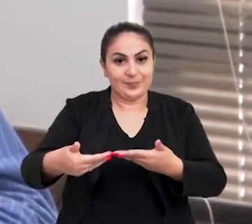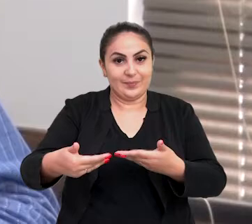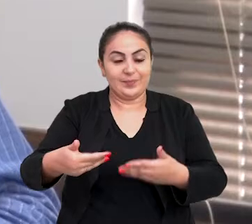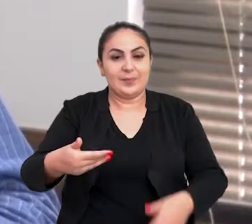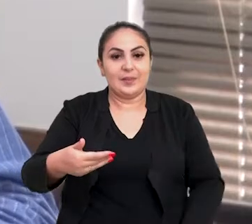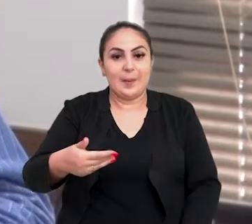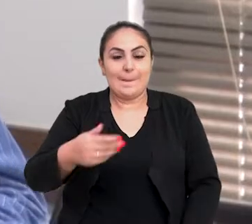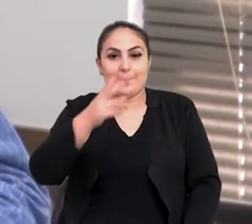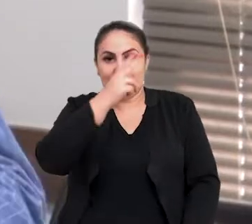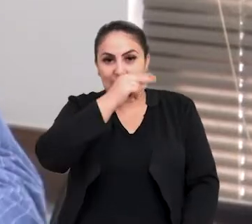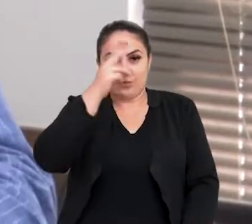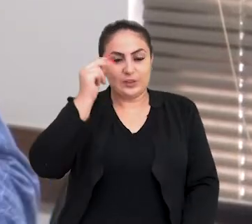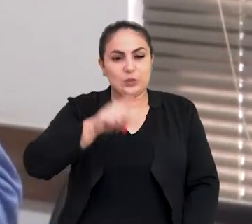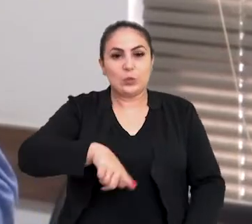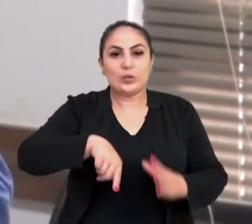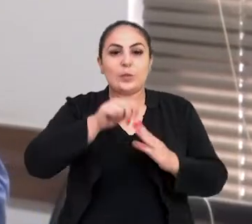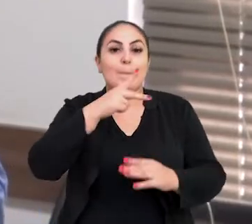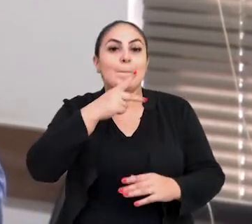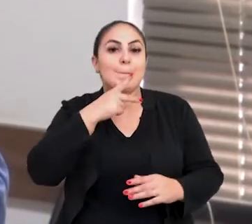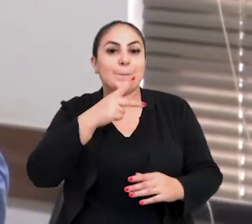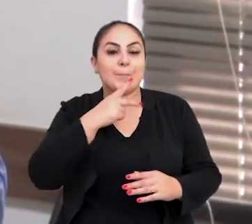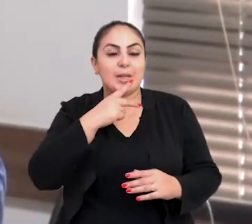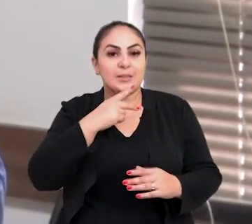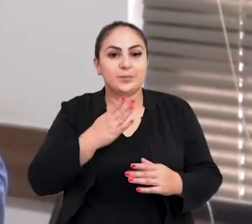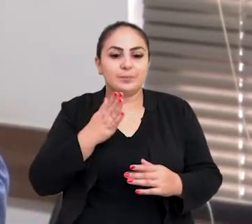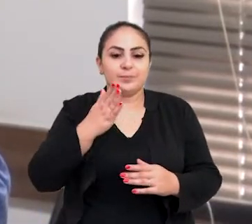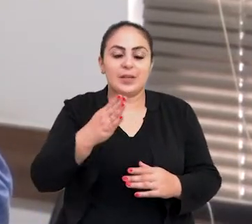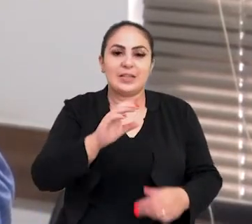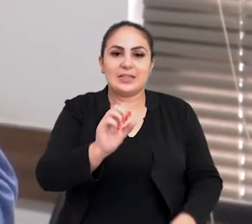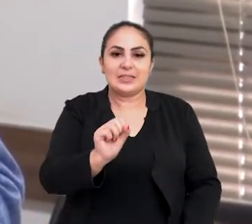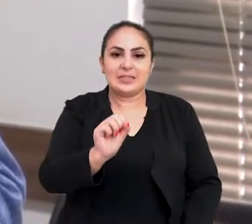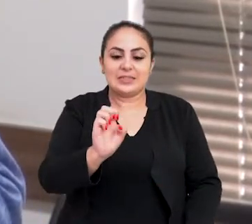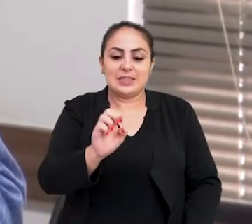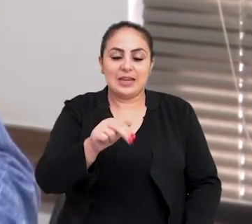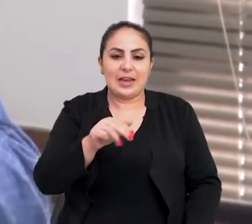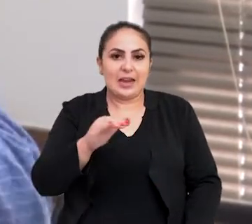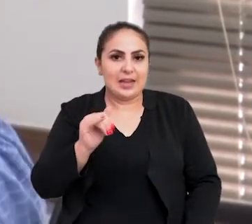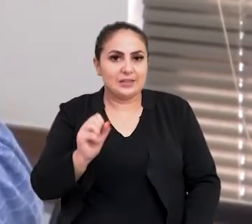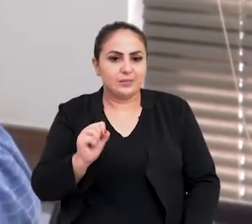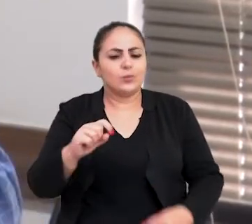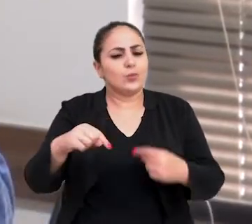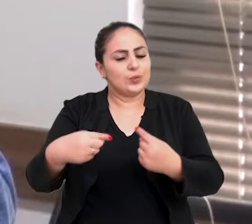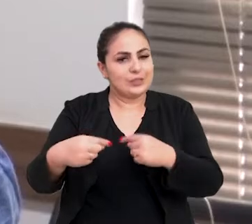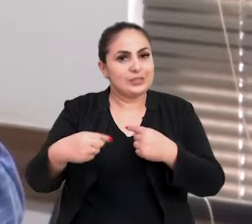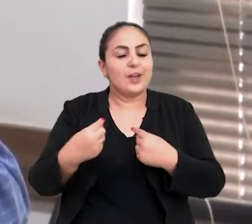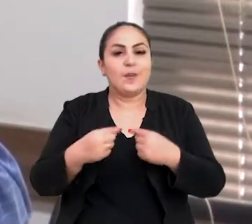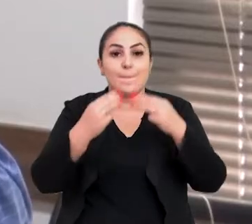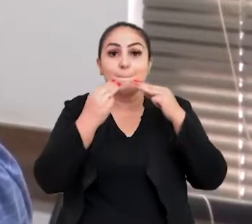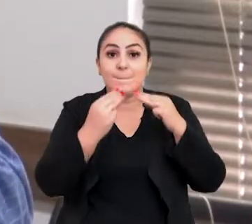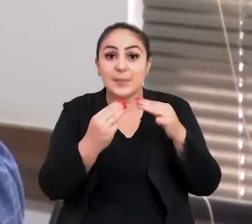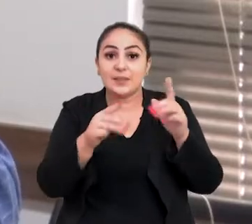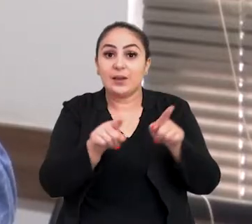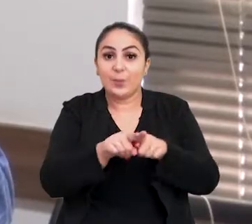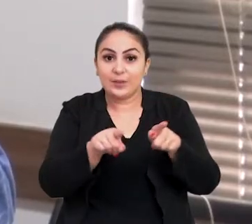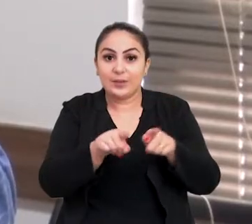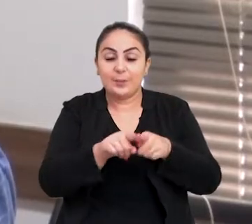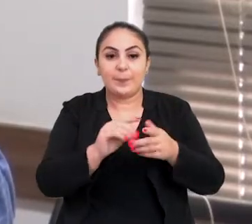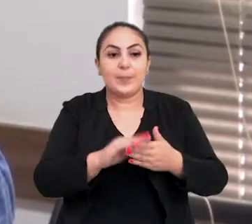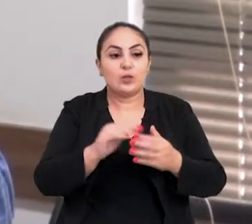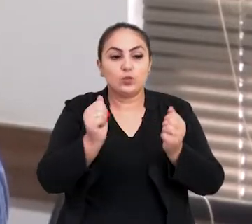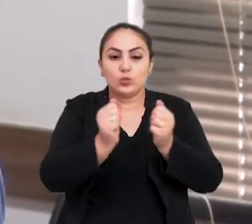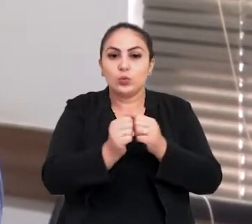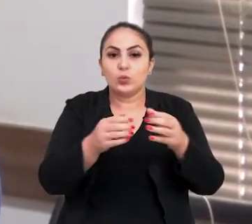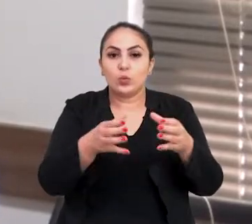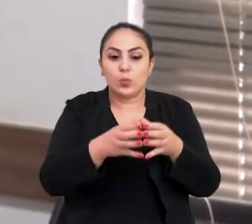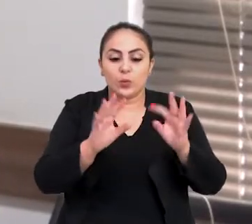convite do prefeito eleito Pedro Almeida para assumir as Sencas como um desafio e como uma missão